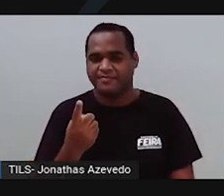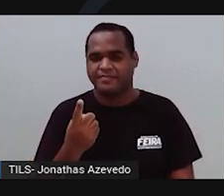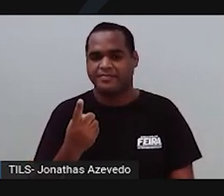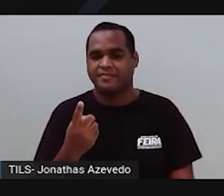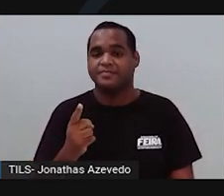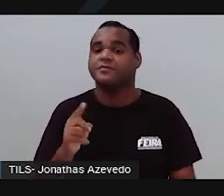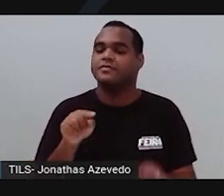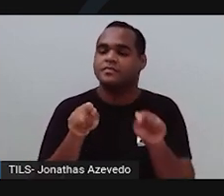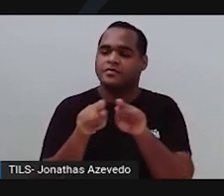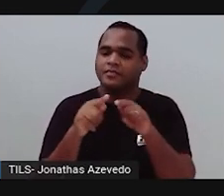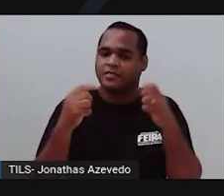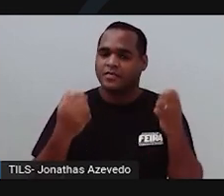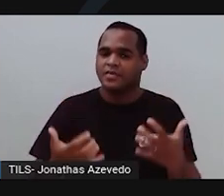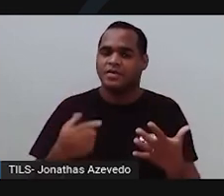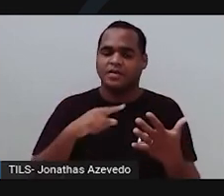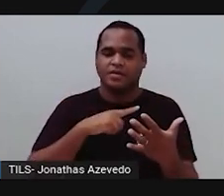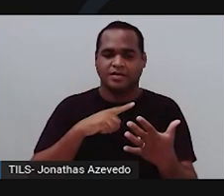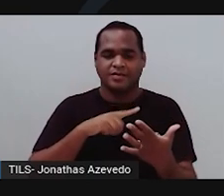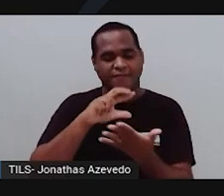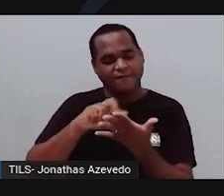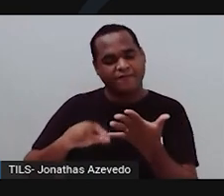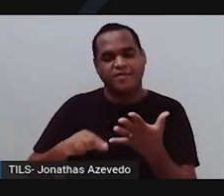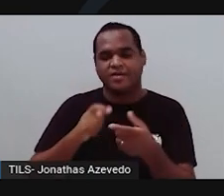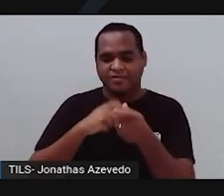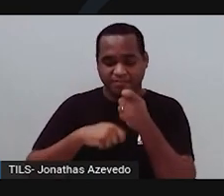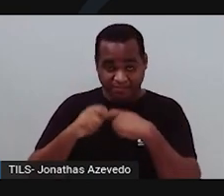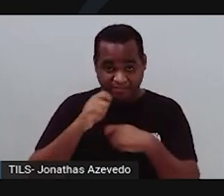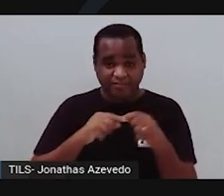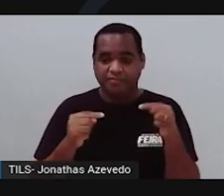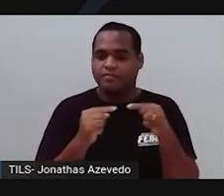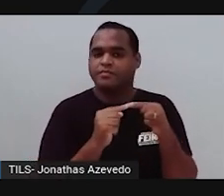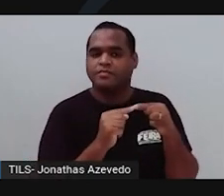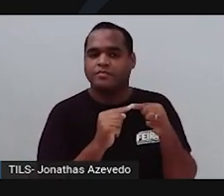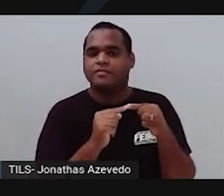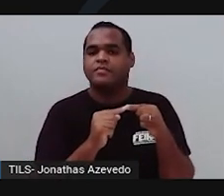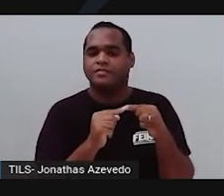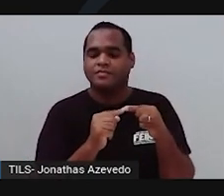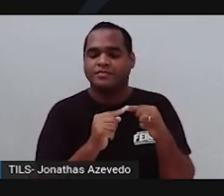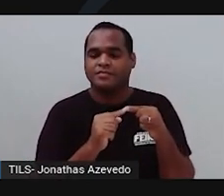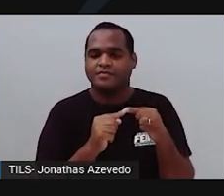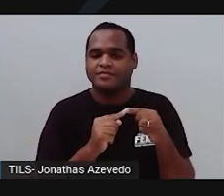Existem muitas nuances e sabores produzidos pela combinação desses cinco.